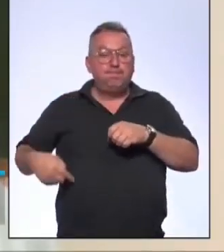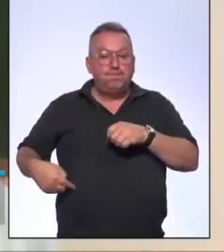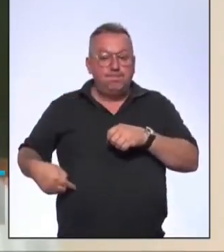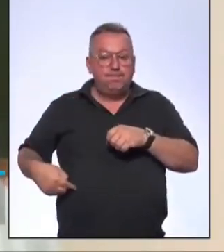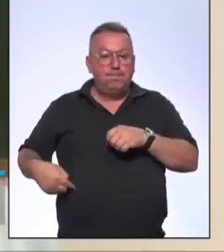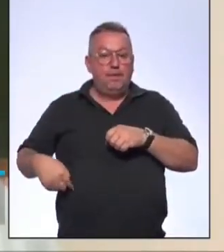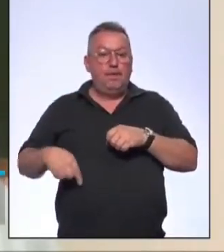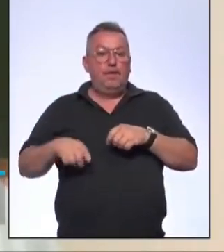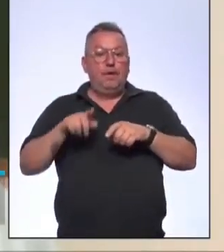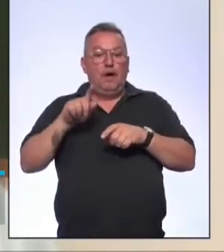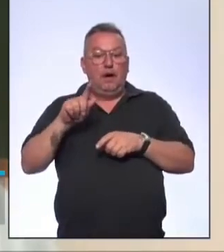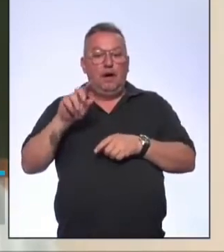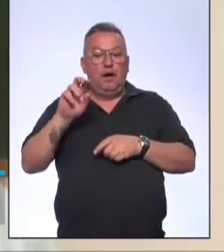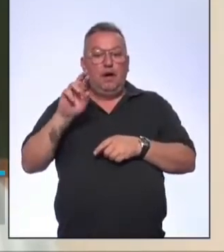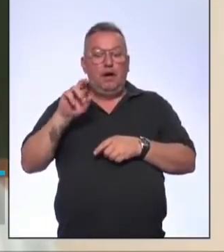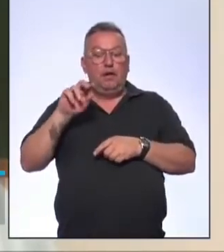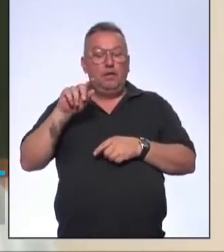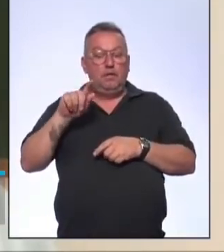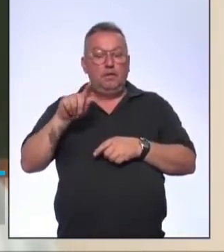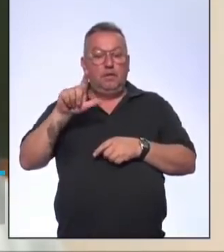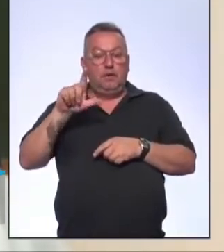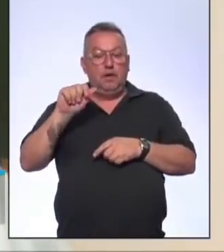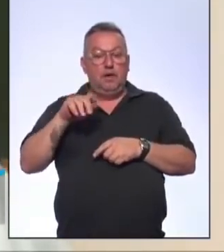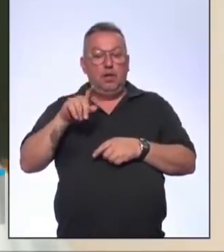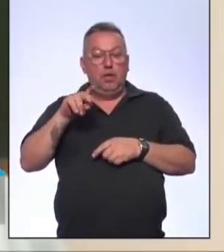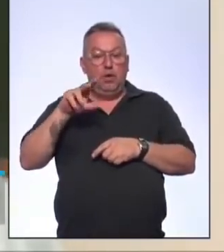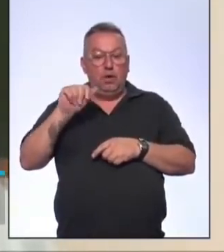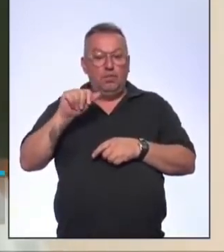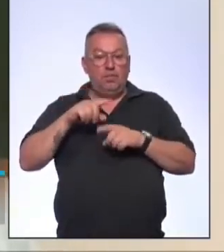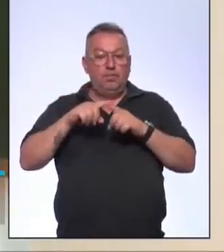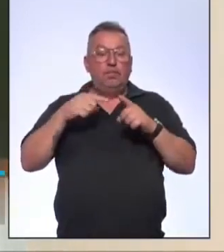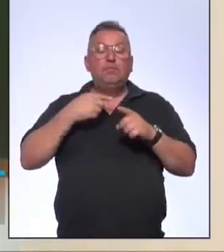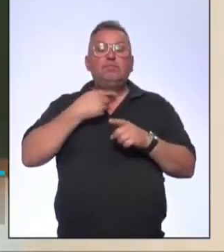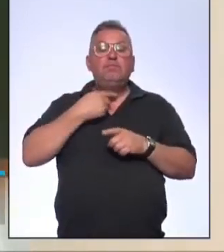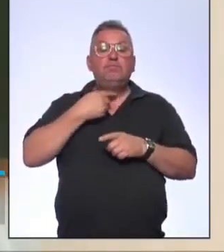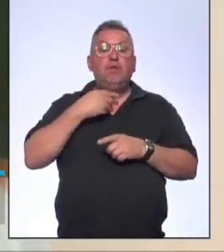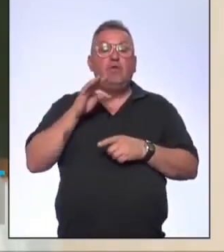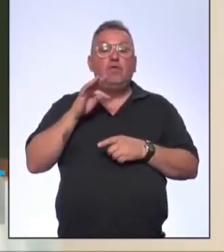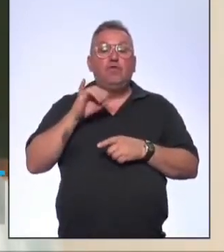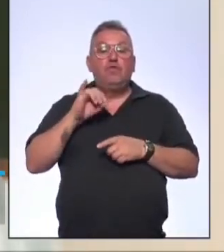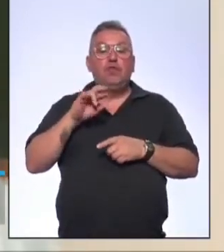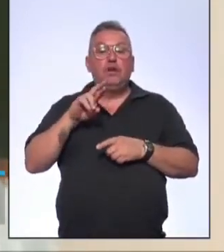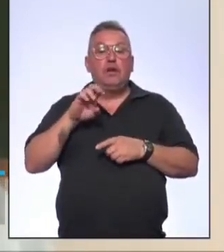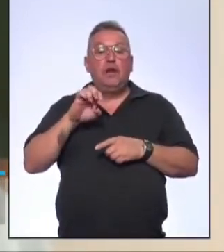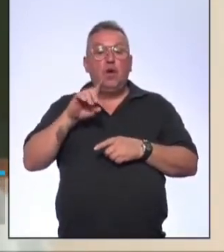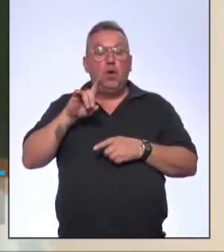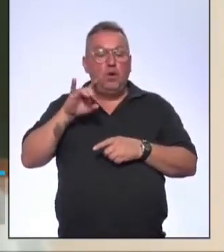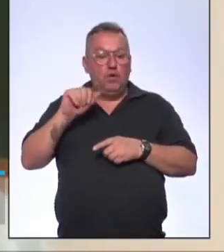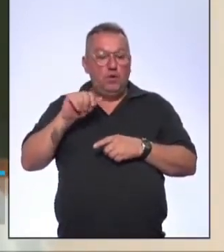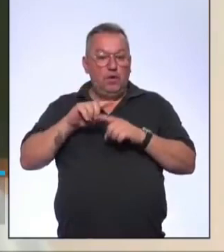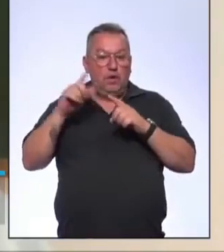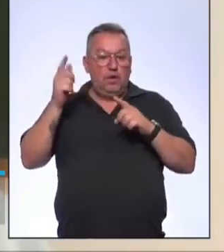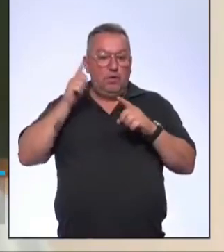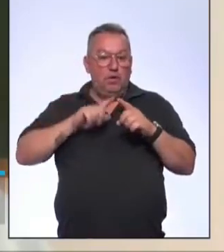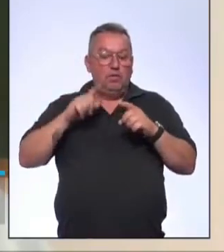secretados. Tá? A tireoide, ela tem uma vantagem em relação às outras, que ela não só secreta, ela consegue armazenar hormônios.